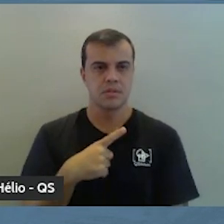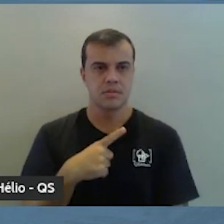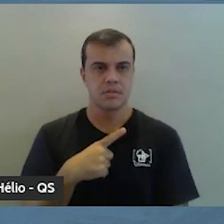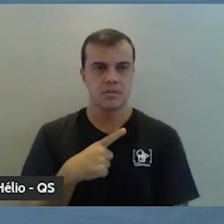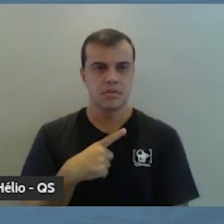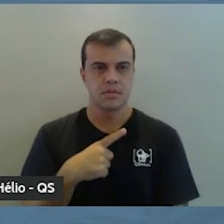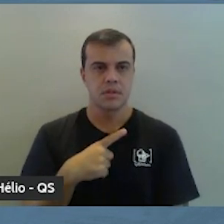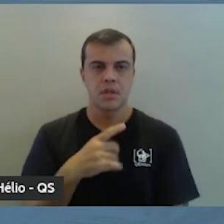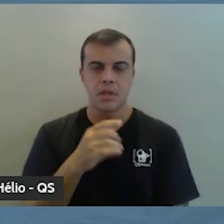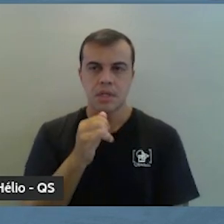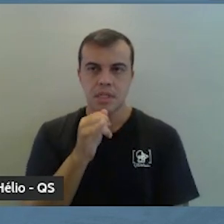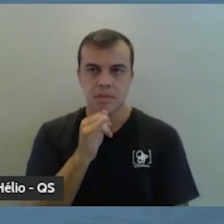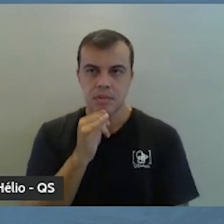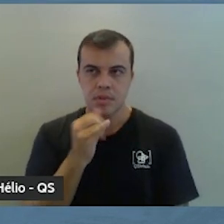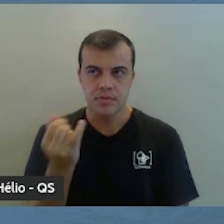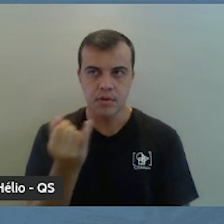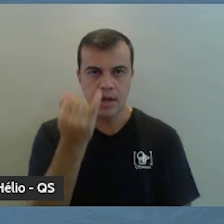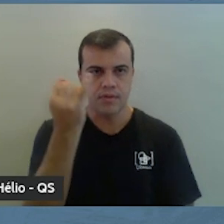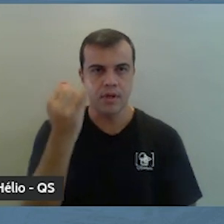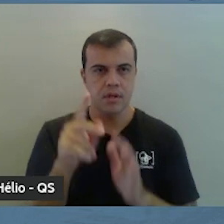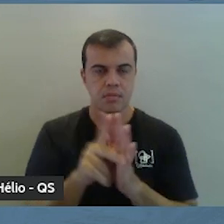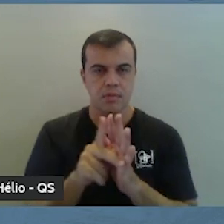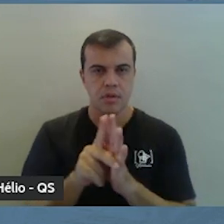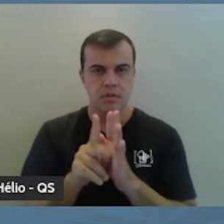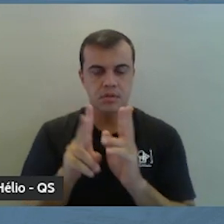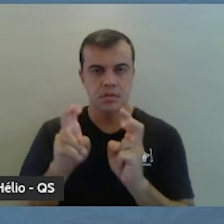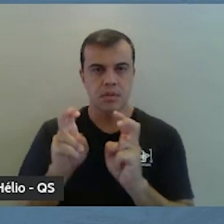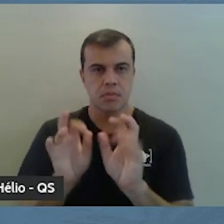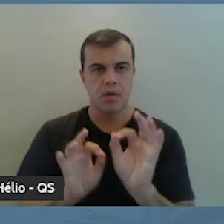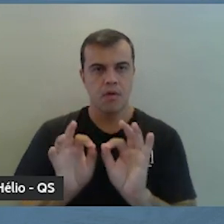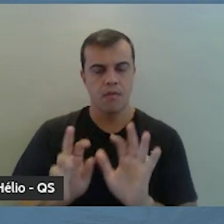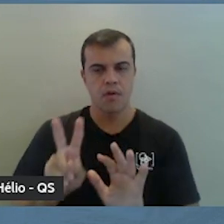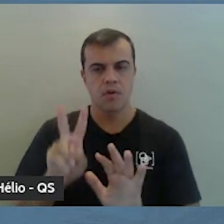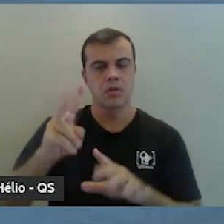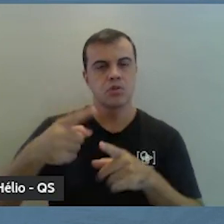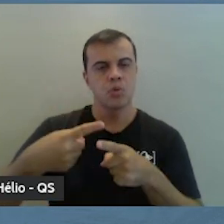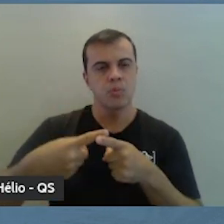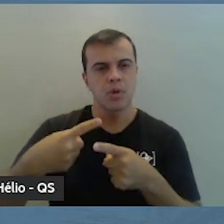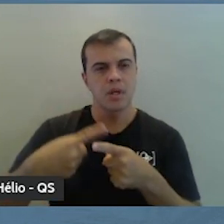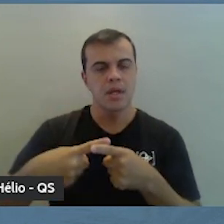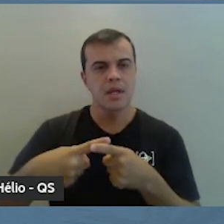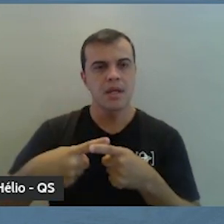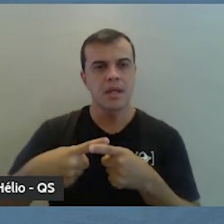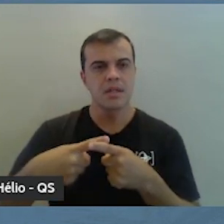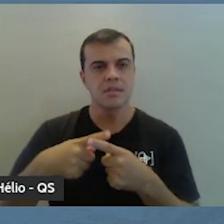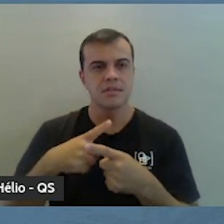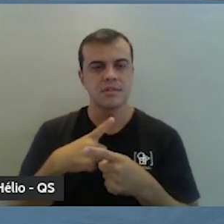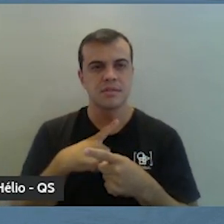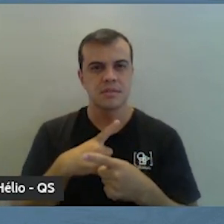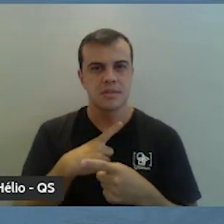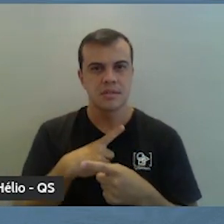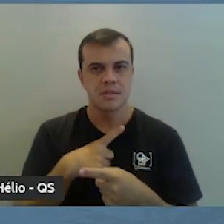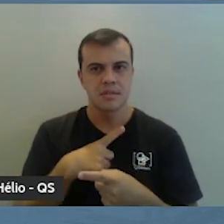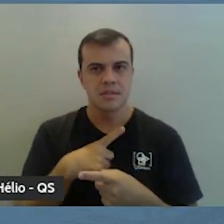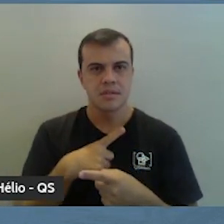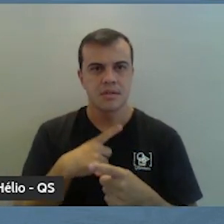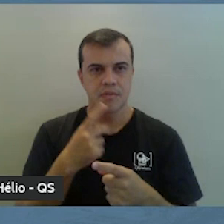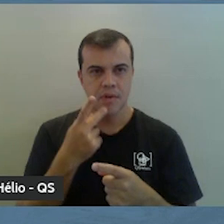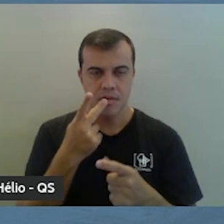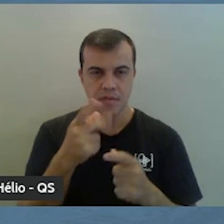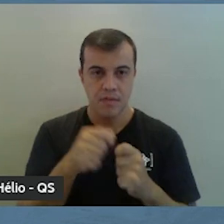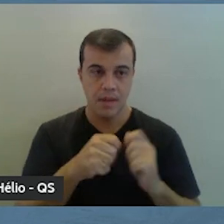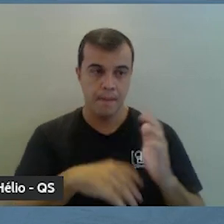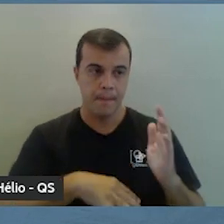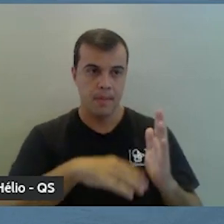um exemplar grande que deveria ser muito mais valorizado, justamente porque ela vai